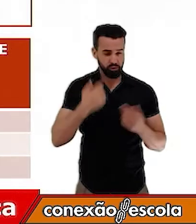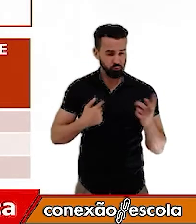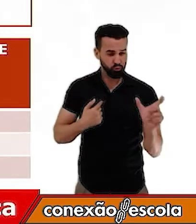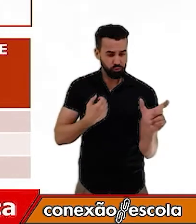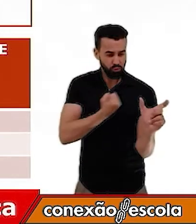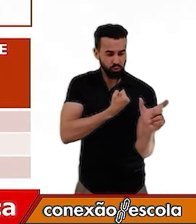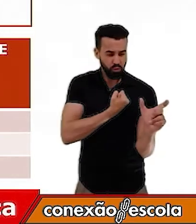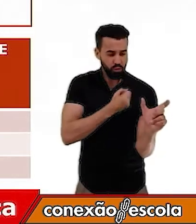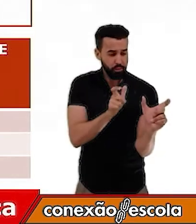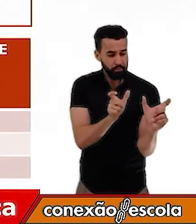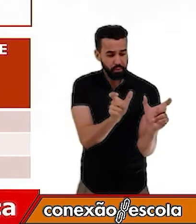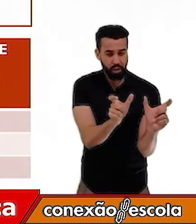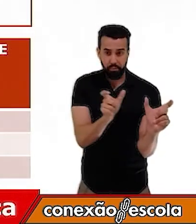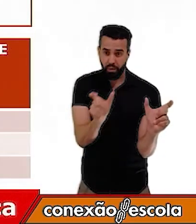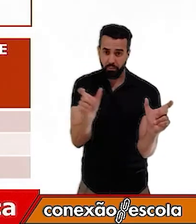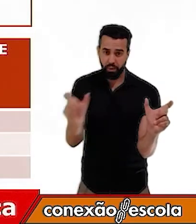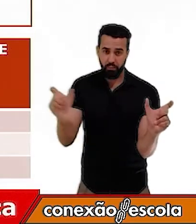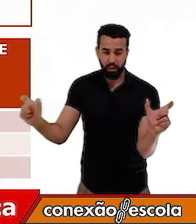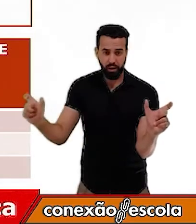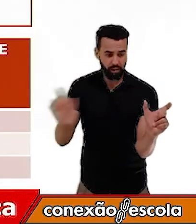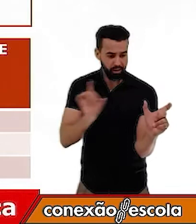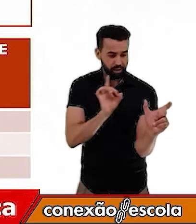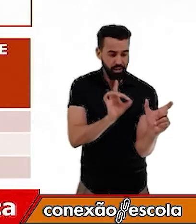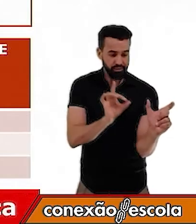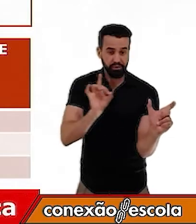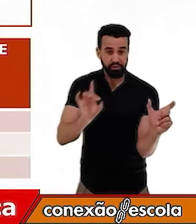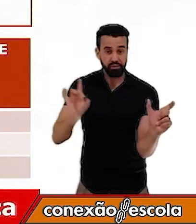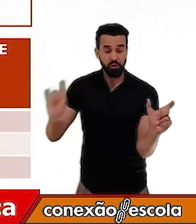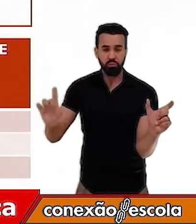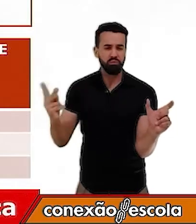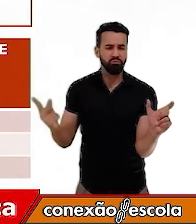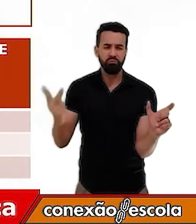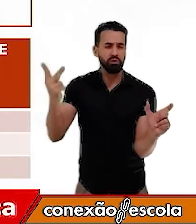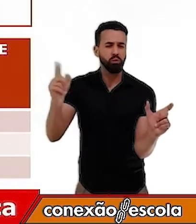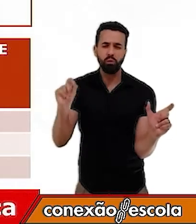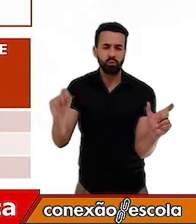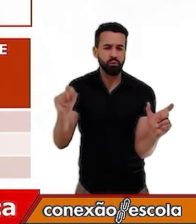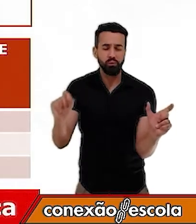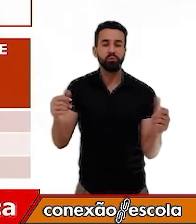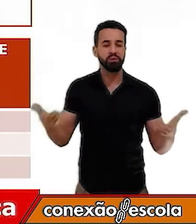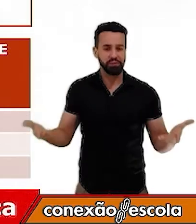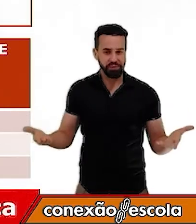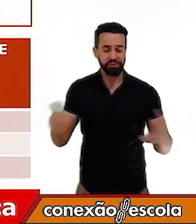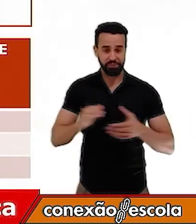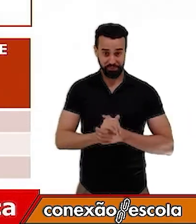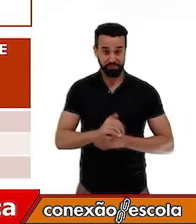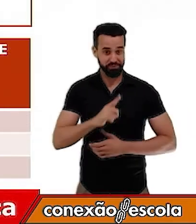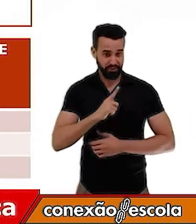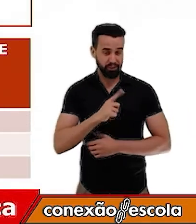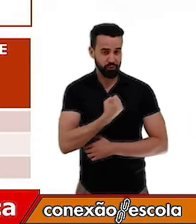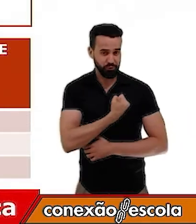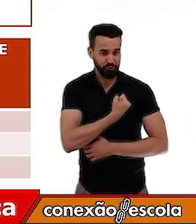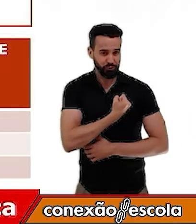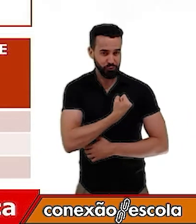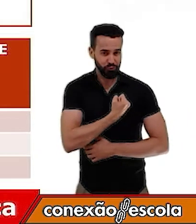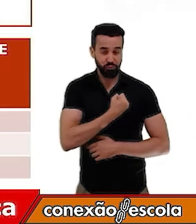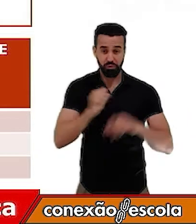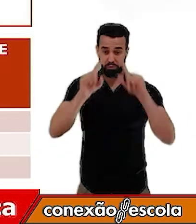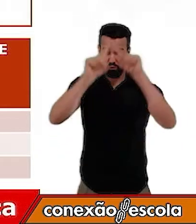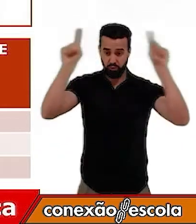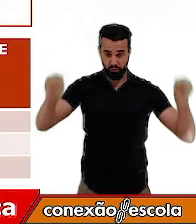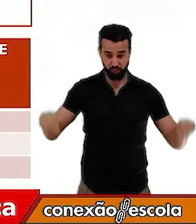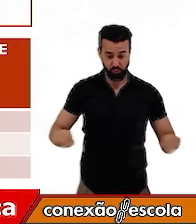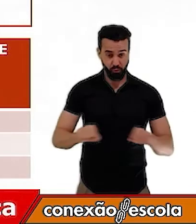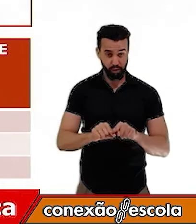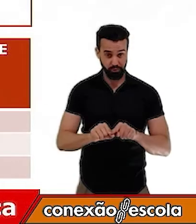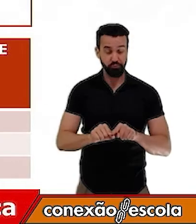qual valor cada um desses algarismos vale. Então, vou colocar esse número no meu quadro de valor e